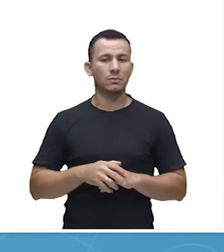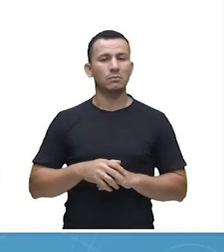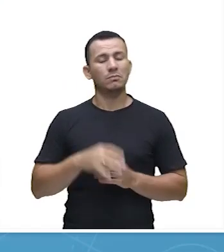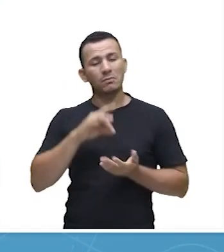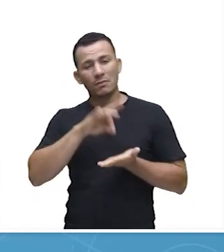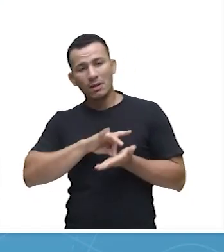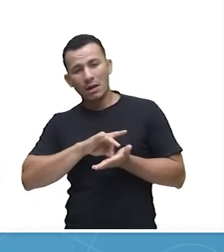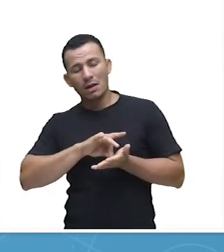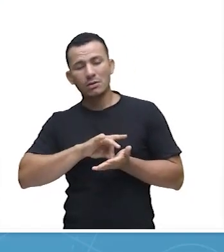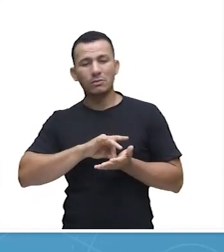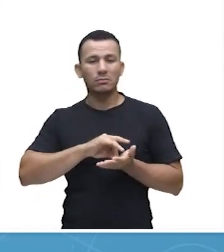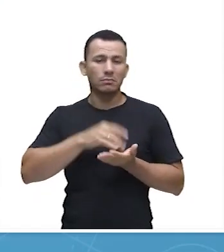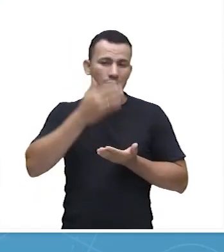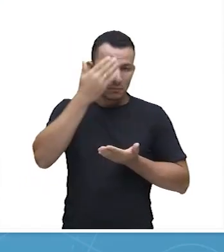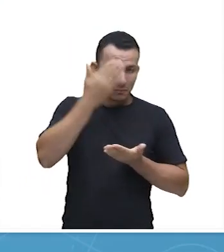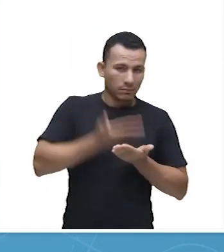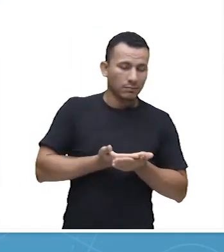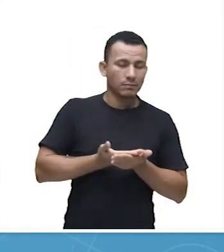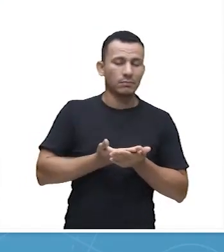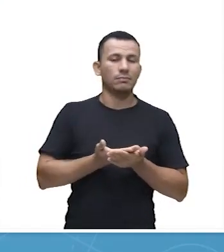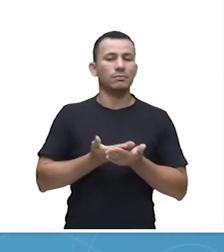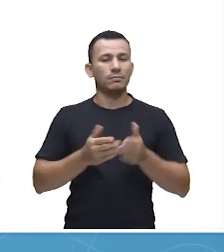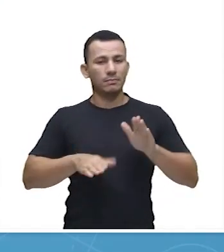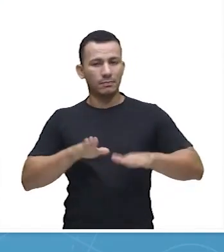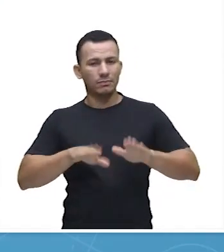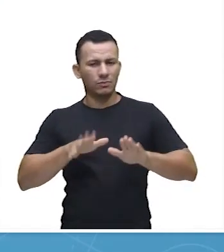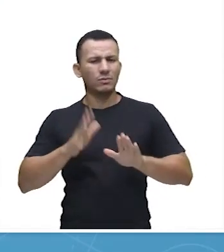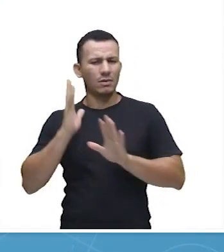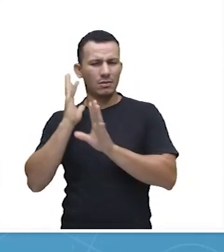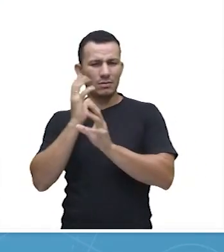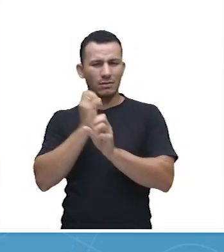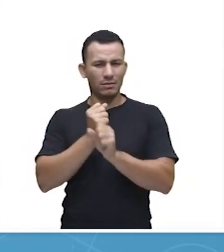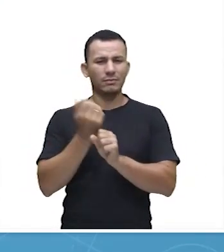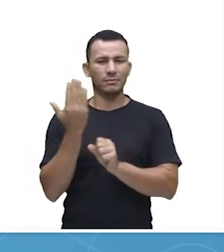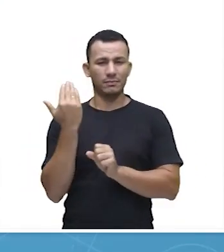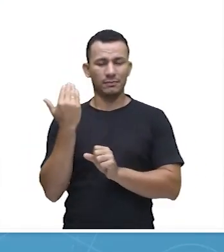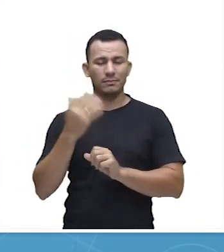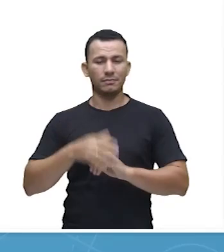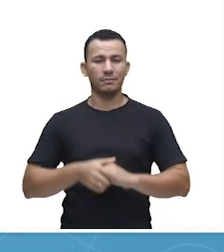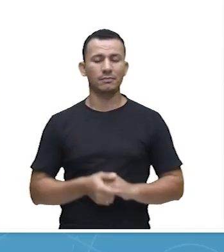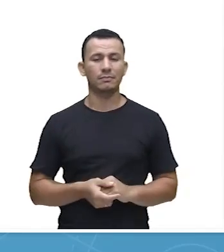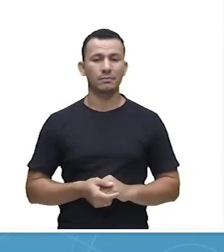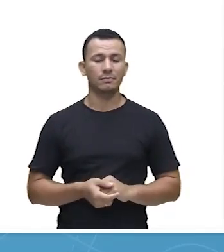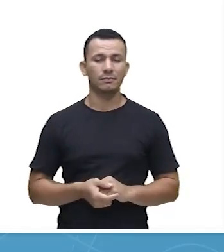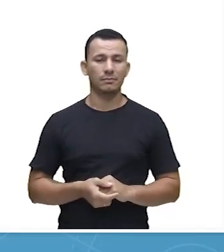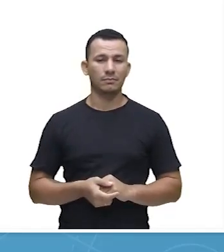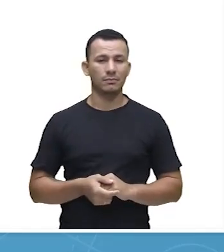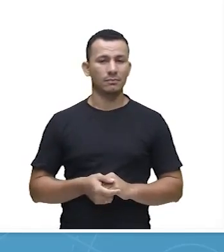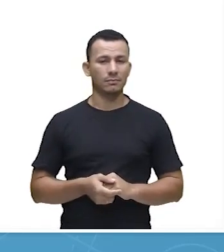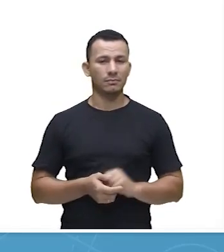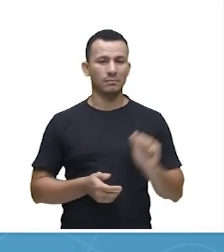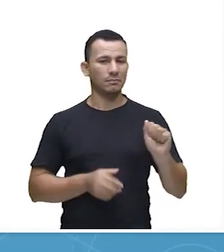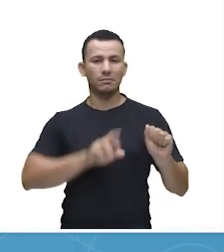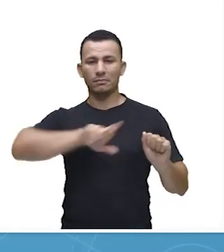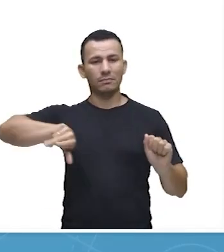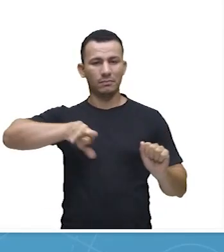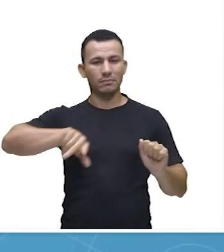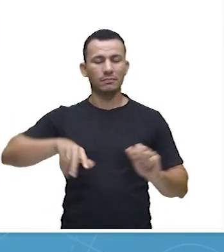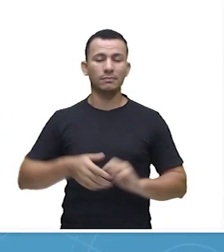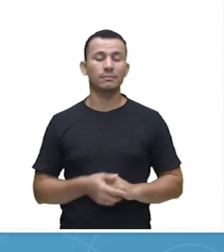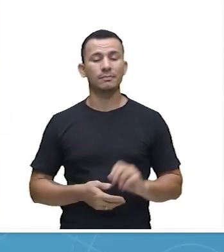uma crença. Não é? A gente aprendeu isso aqui revisando o conteúdo nas atividades, beleza? Então, não é a letra A. Letra